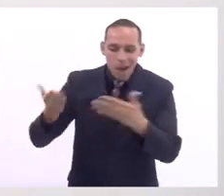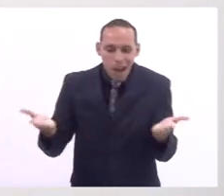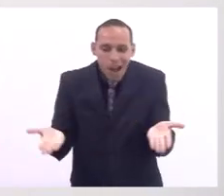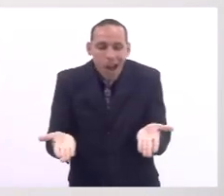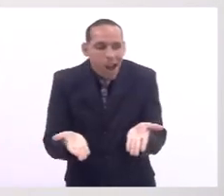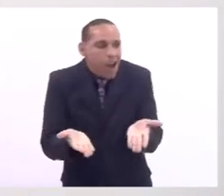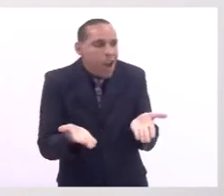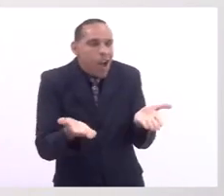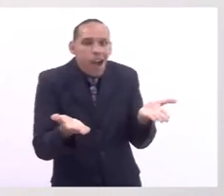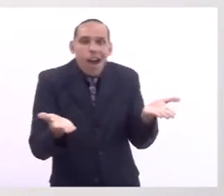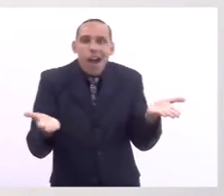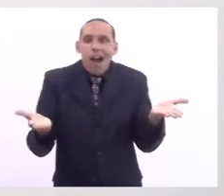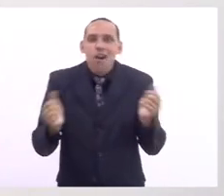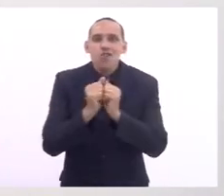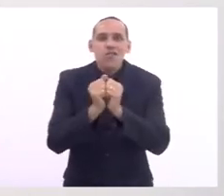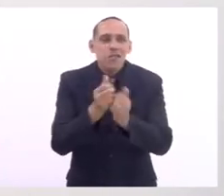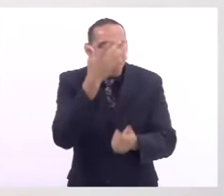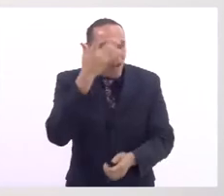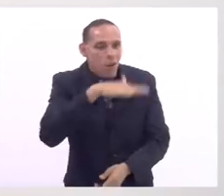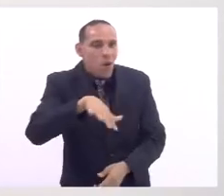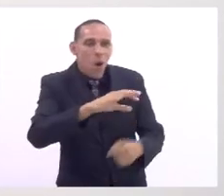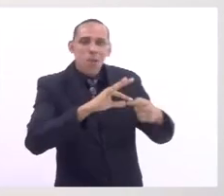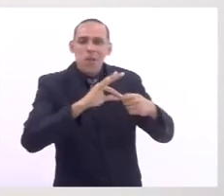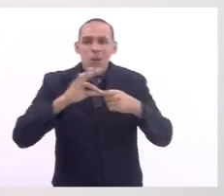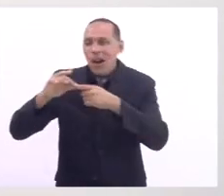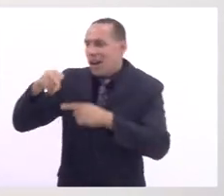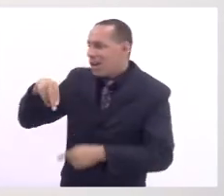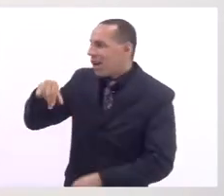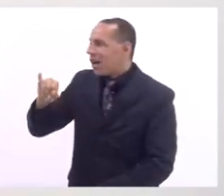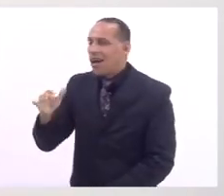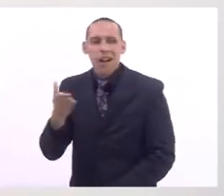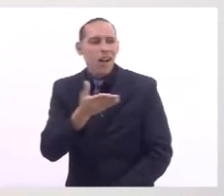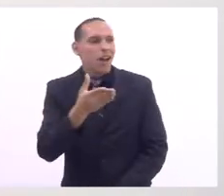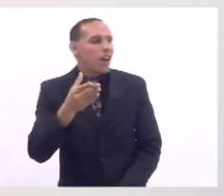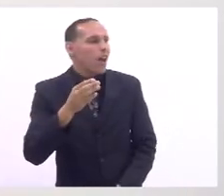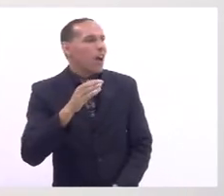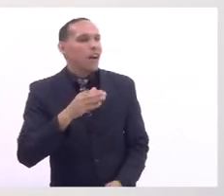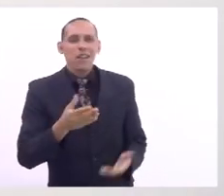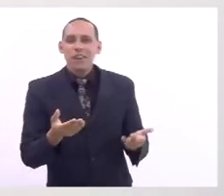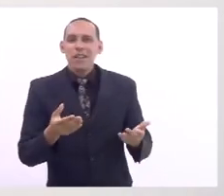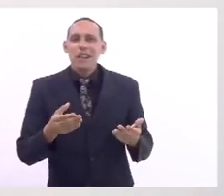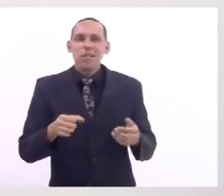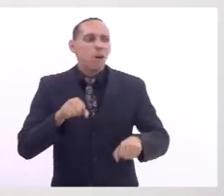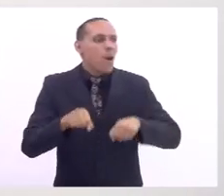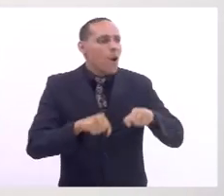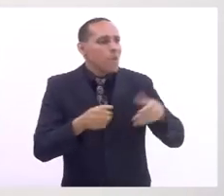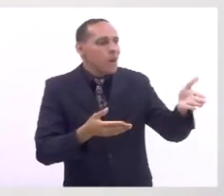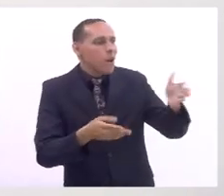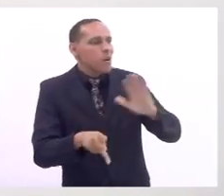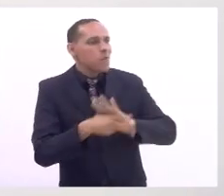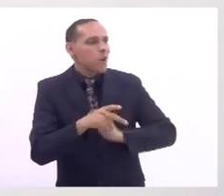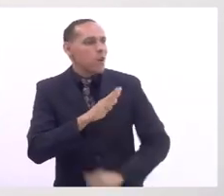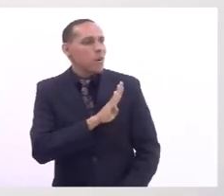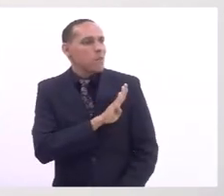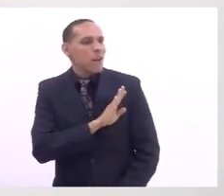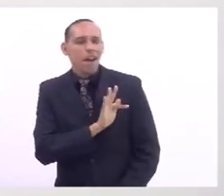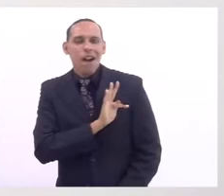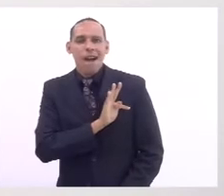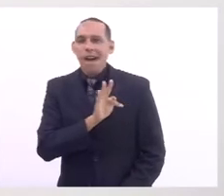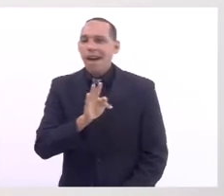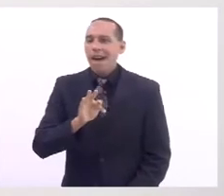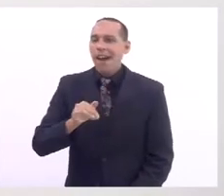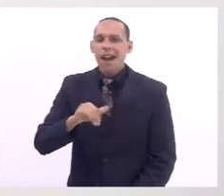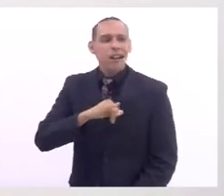com gente da Periferia com o centro de Nova Iguaçu do cocozza três ciclistas da baixada de São João de